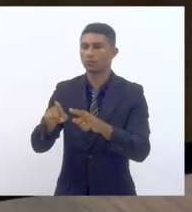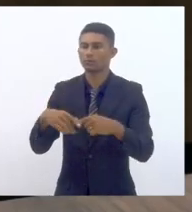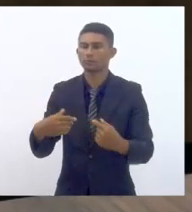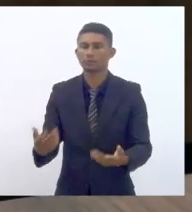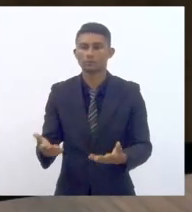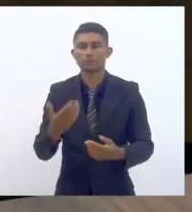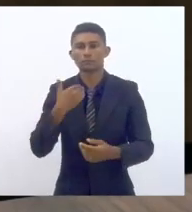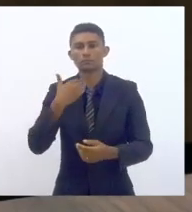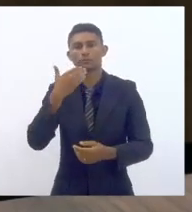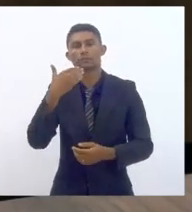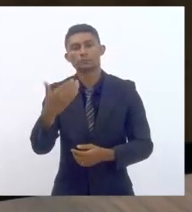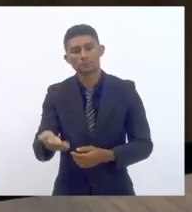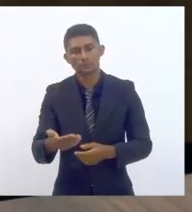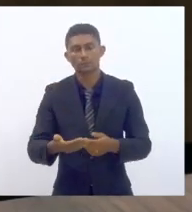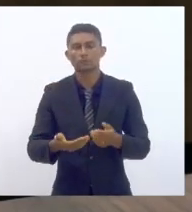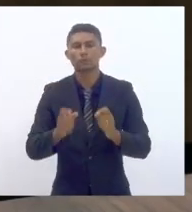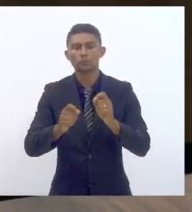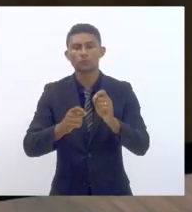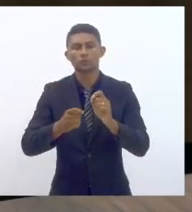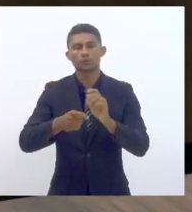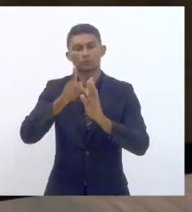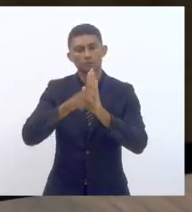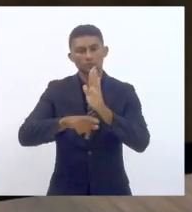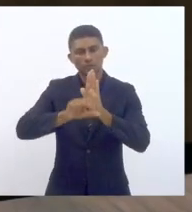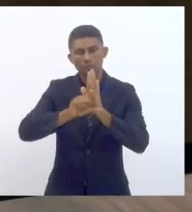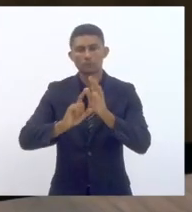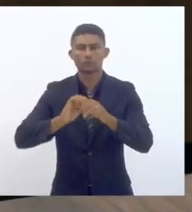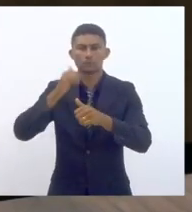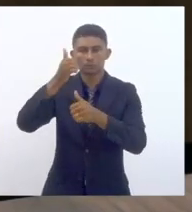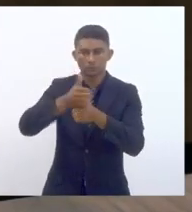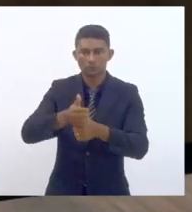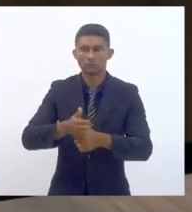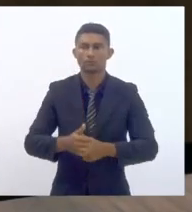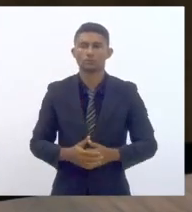concluindo por substitutivo.